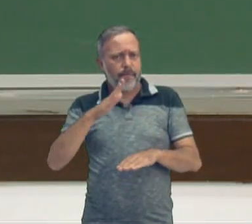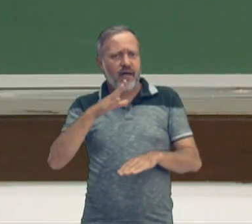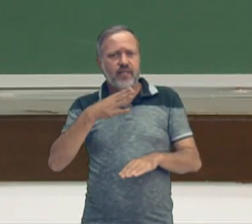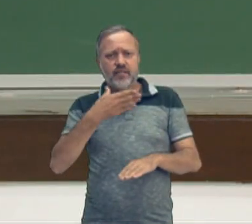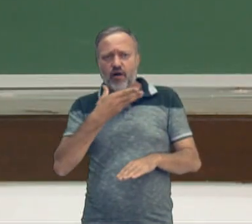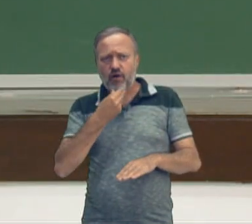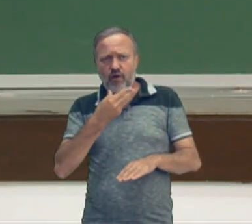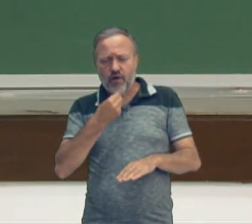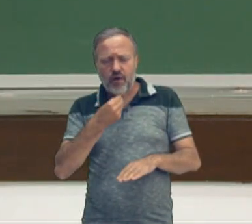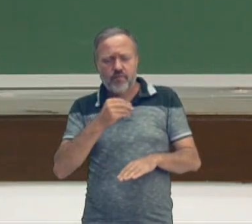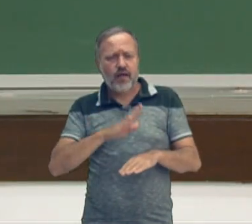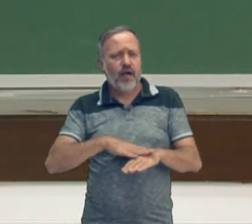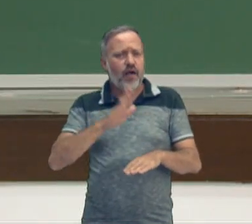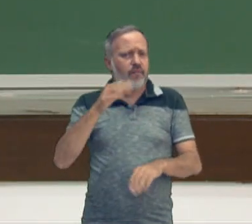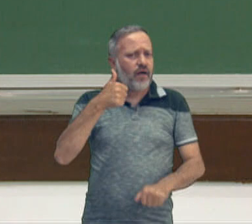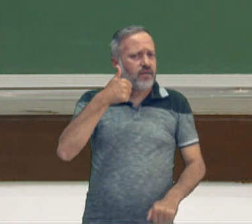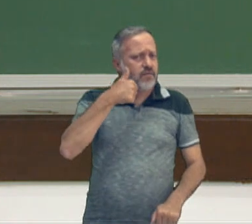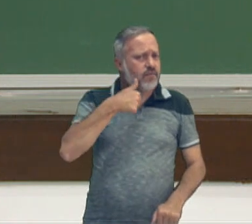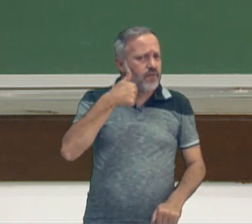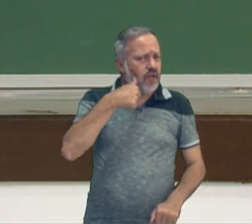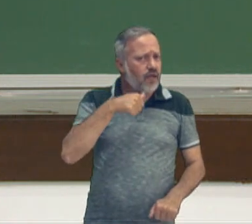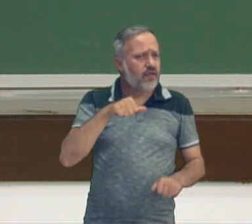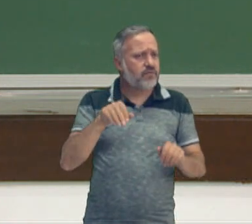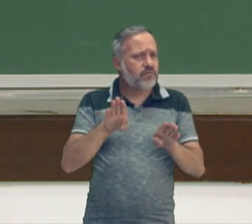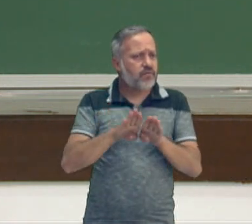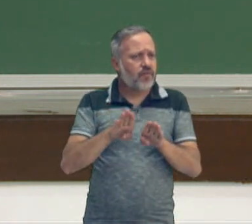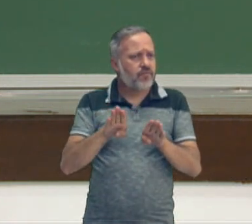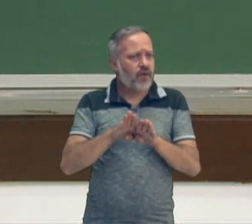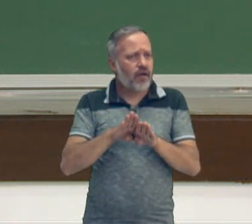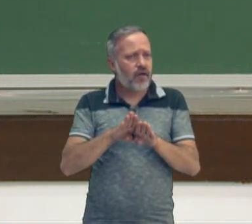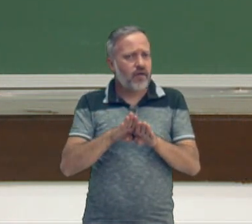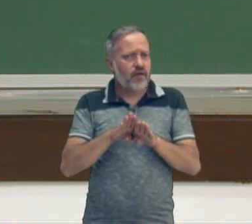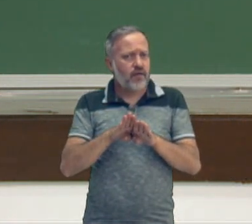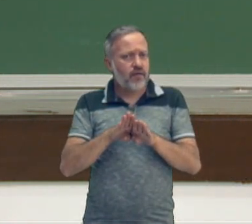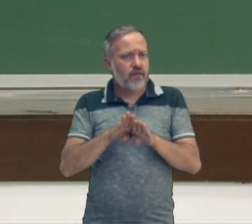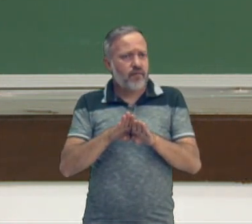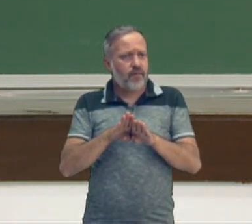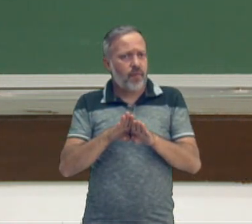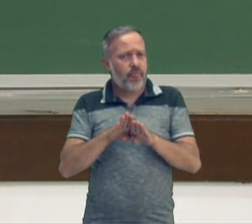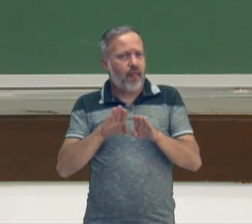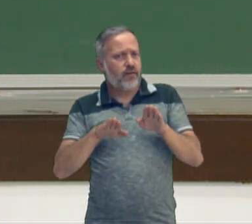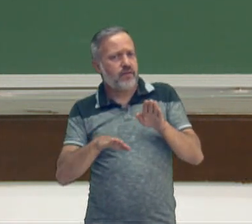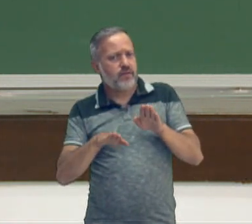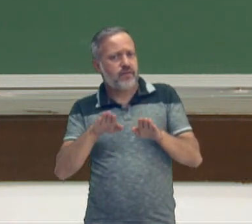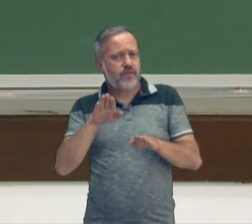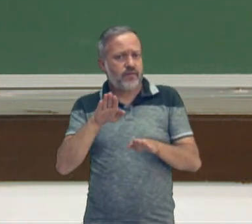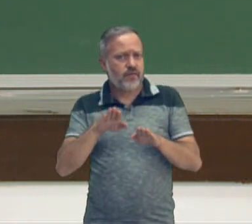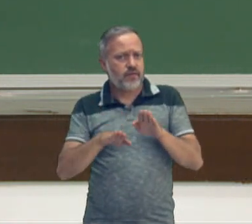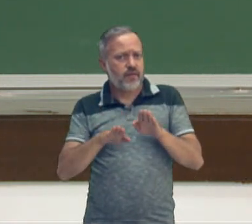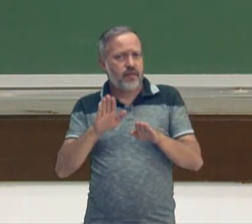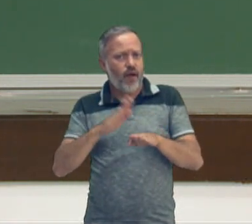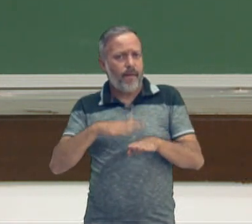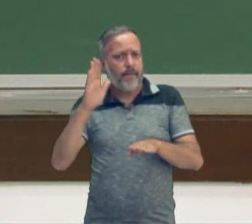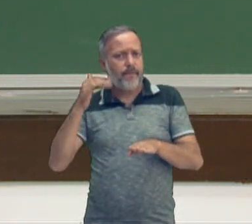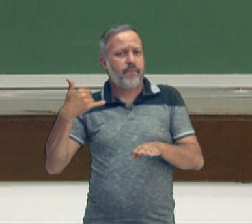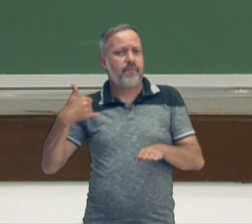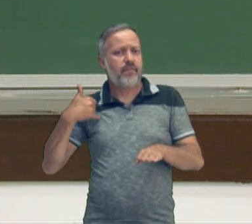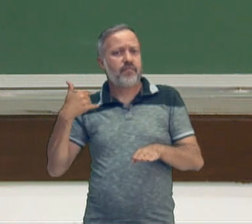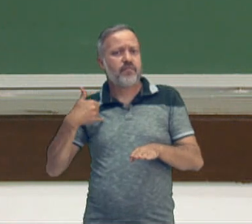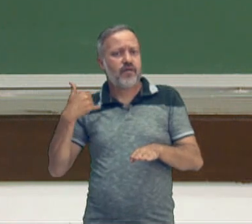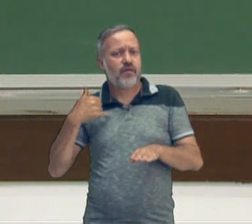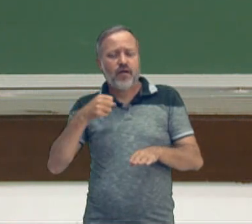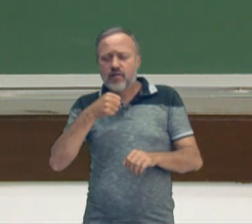etária, dentro do meio, quem é que está sustentando, de repente, os mais idosos? Quem é que